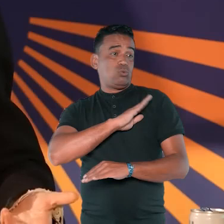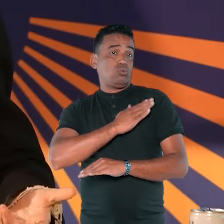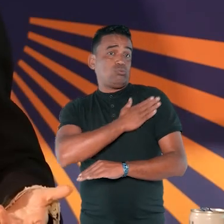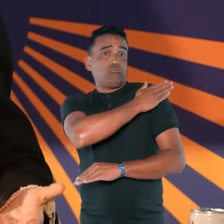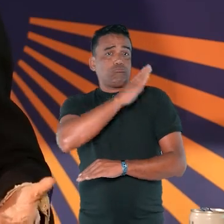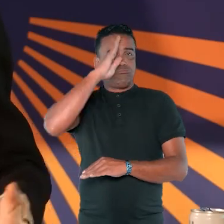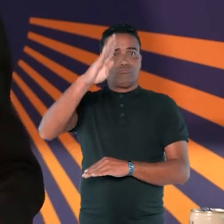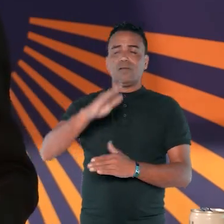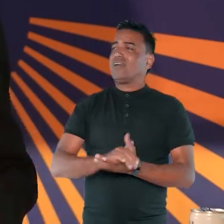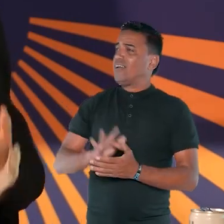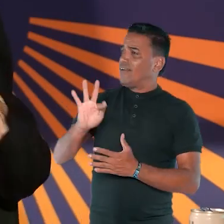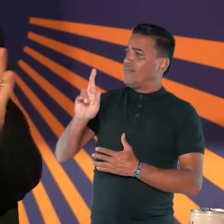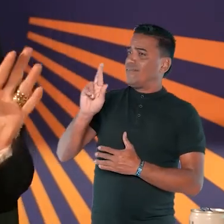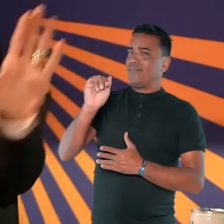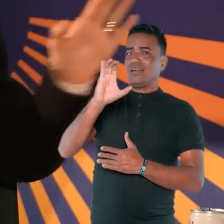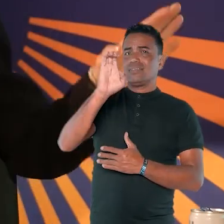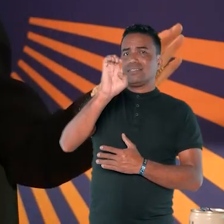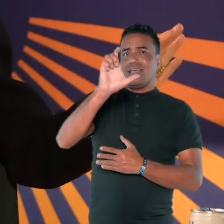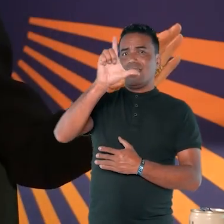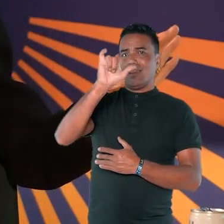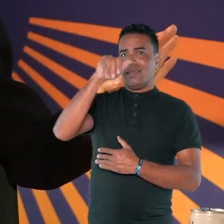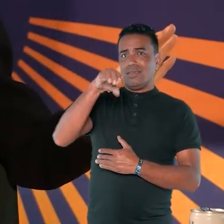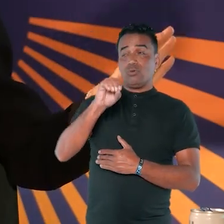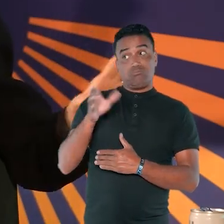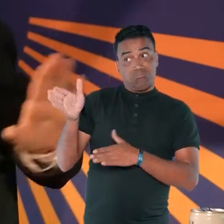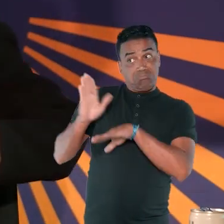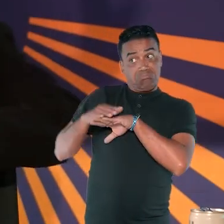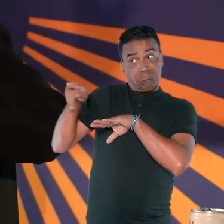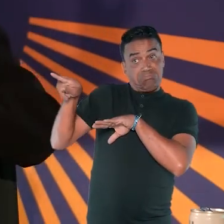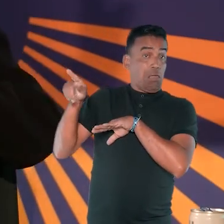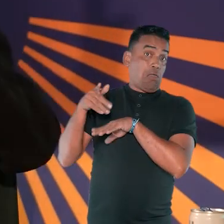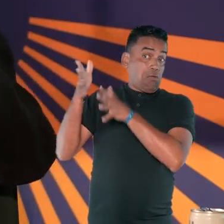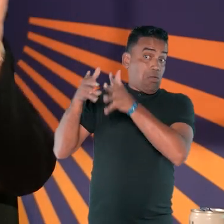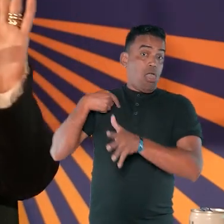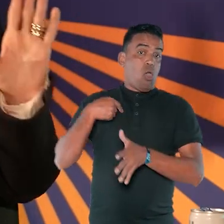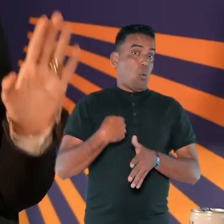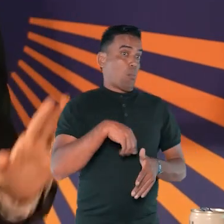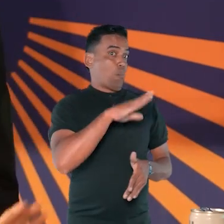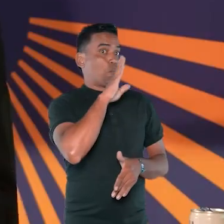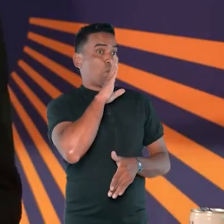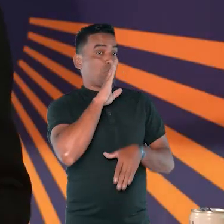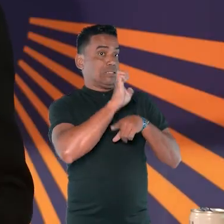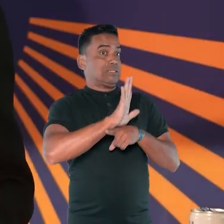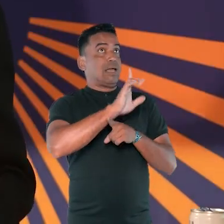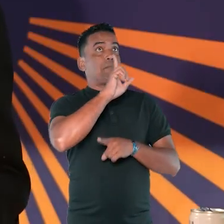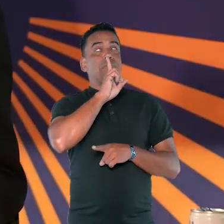este? Foi o Francilino mesmo? Você que está dizendo. Eu não disse, eu sou mineira, não digo nada.